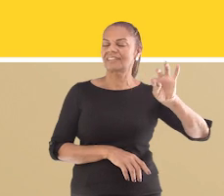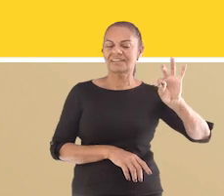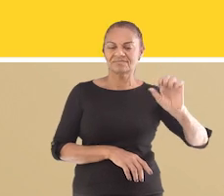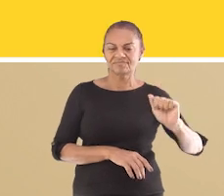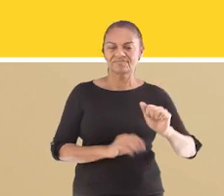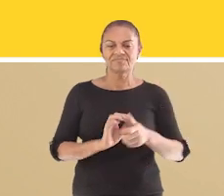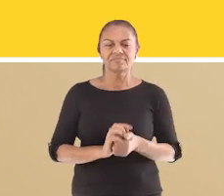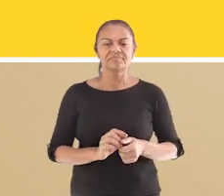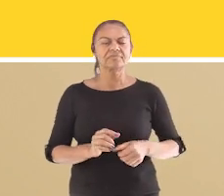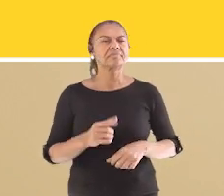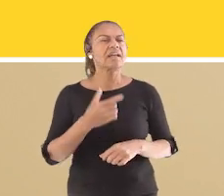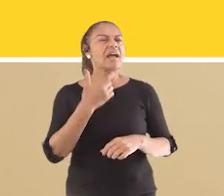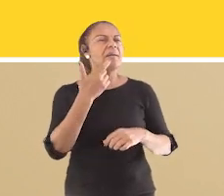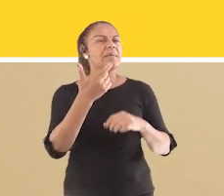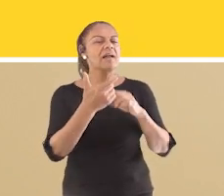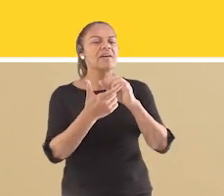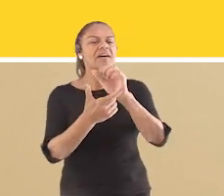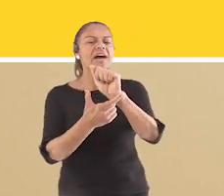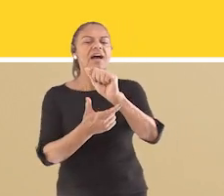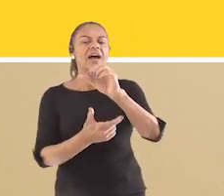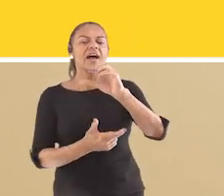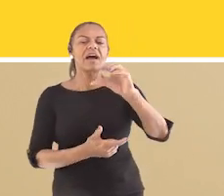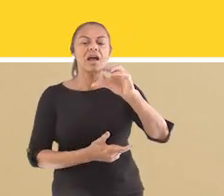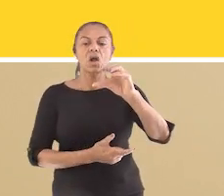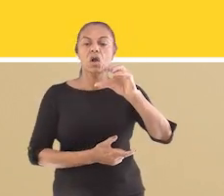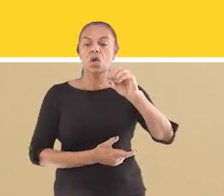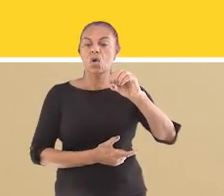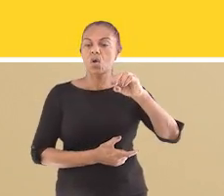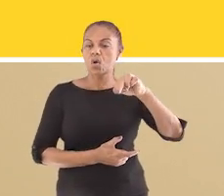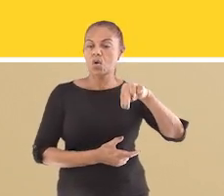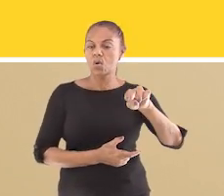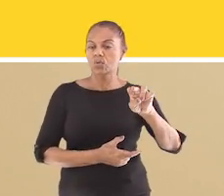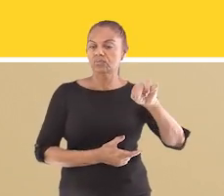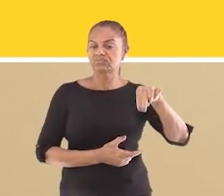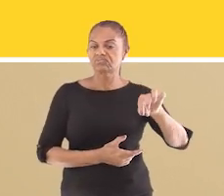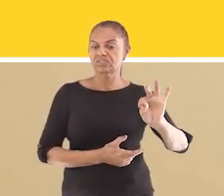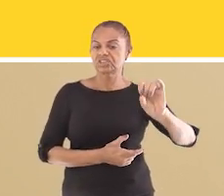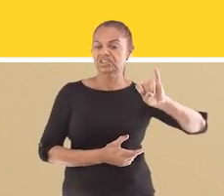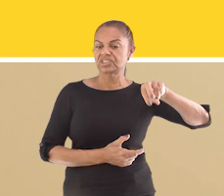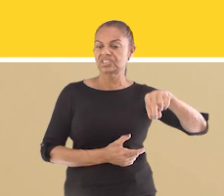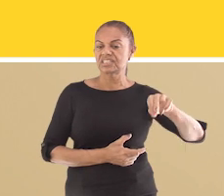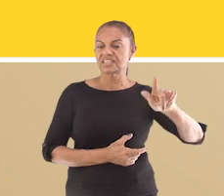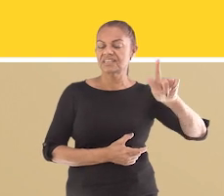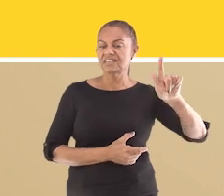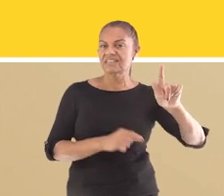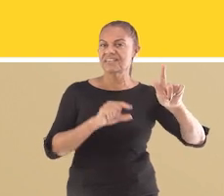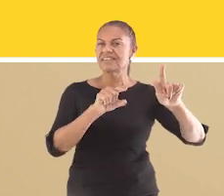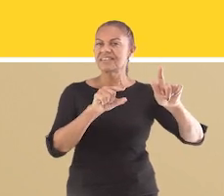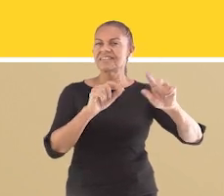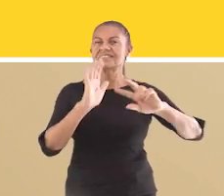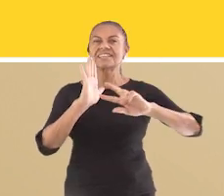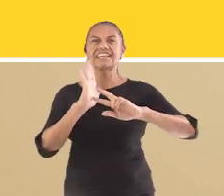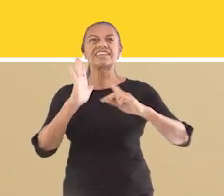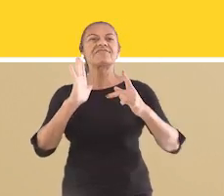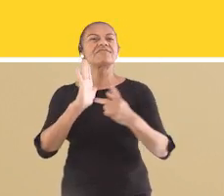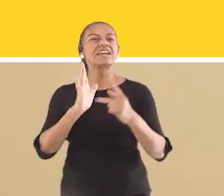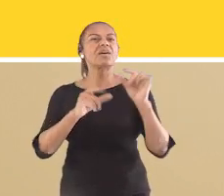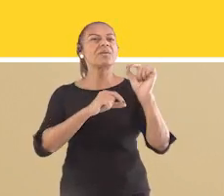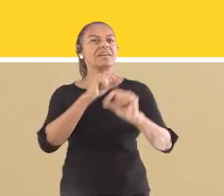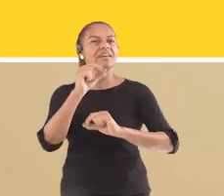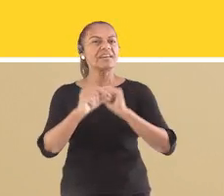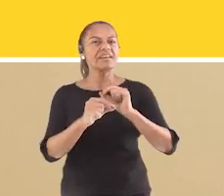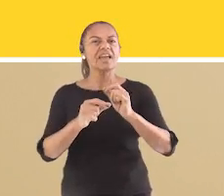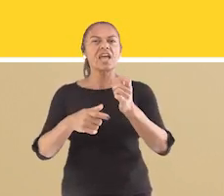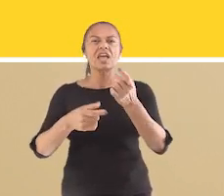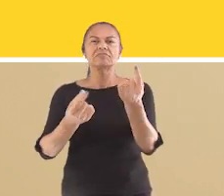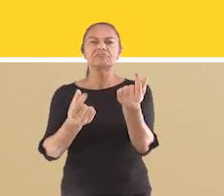Accounting significa contabilidade. É utilizada para se referir ao setor de contabilidade, aos funcionários que trabalham na área